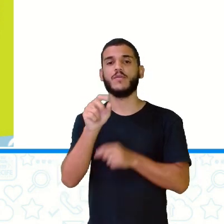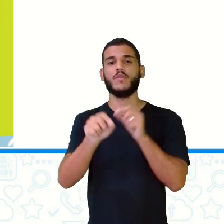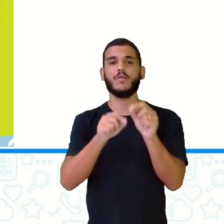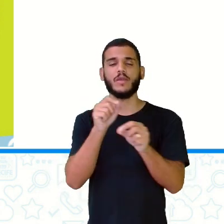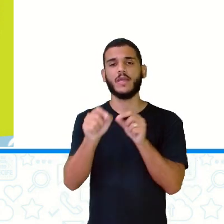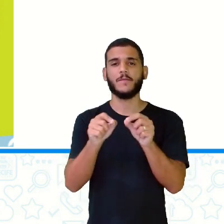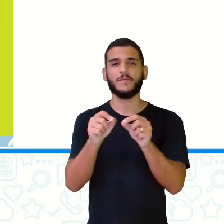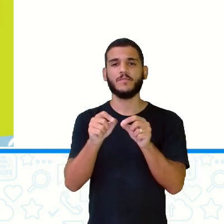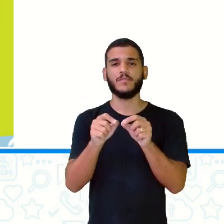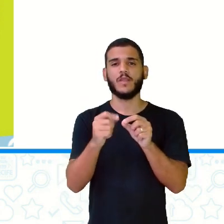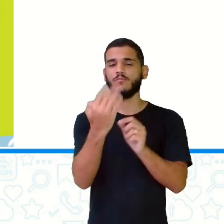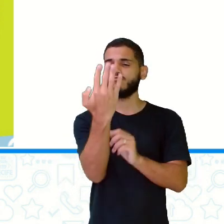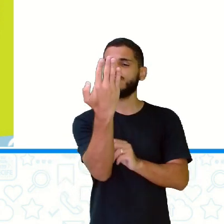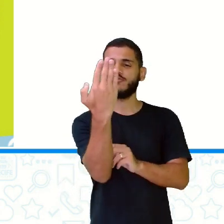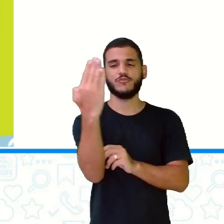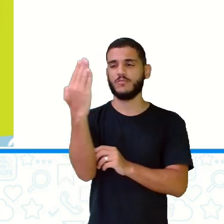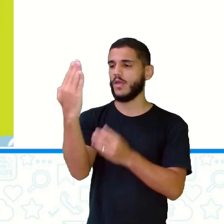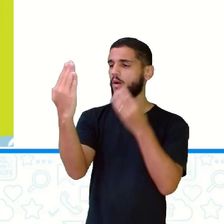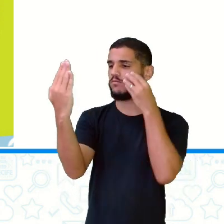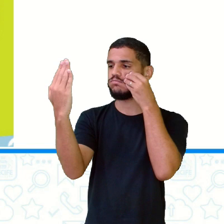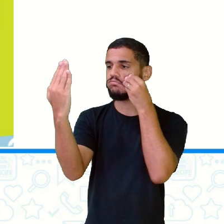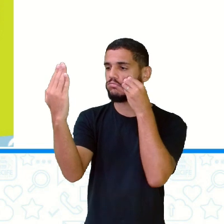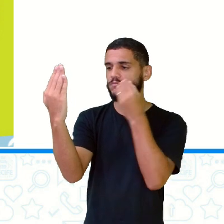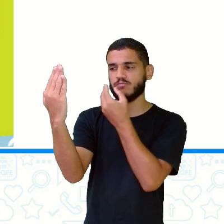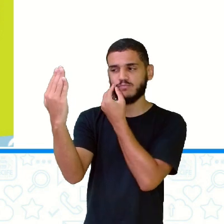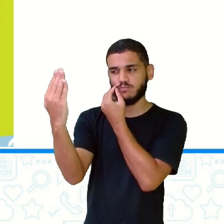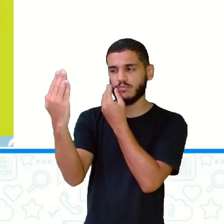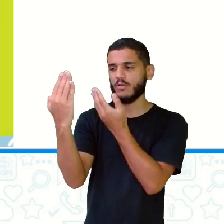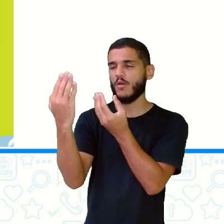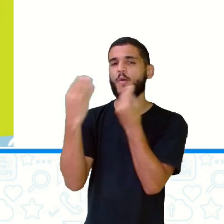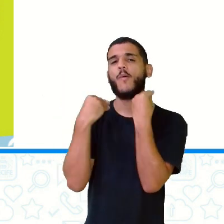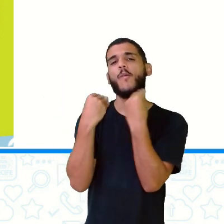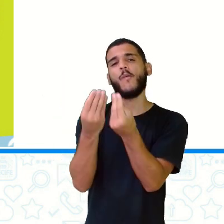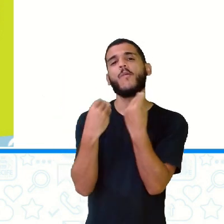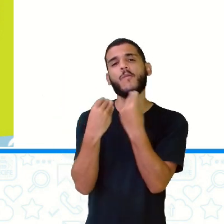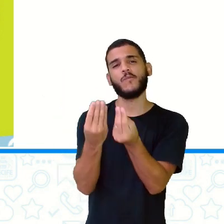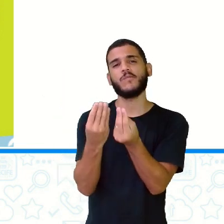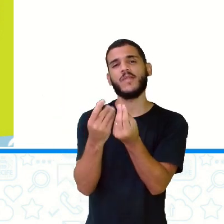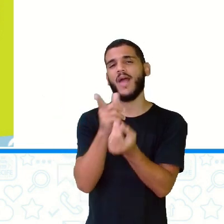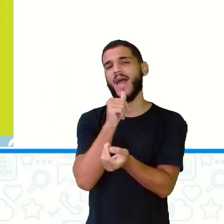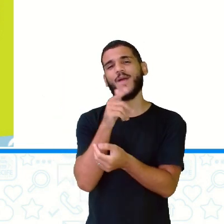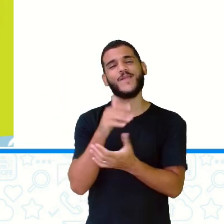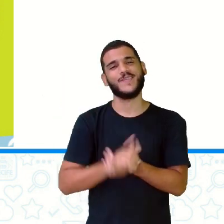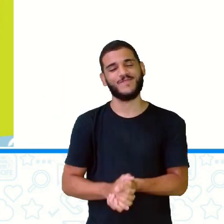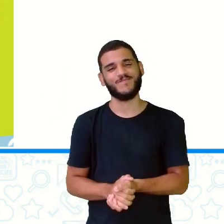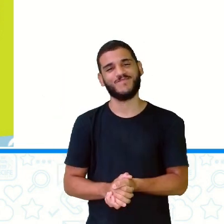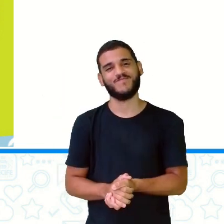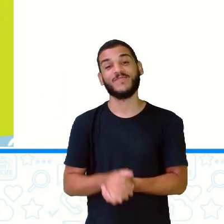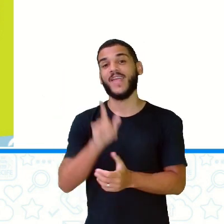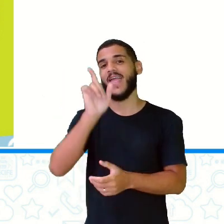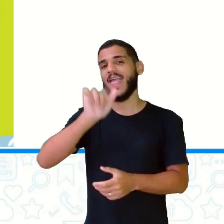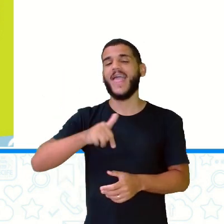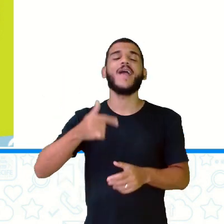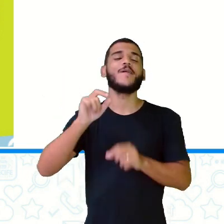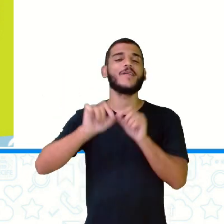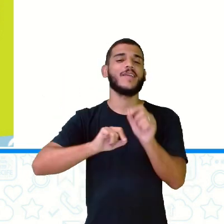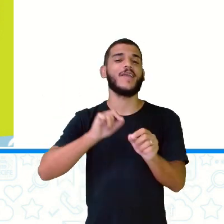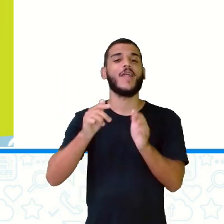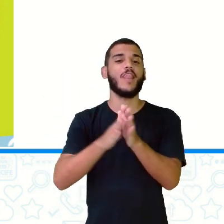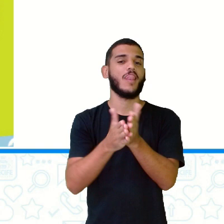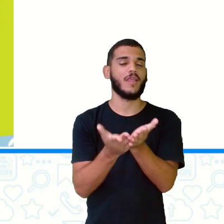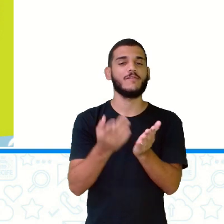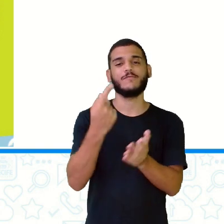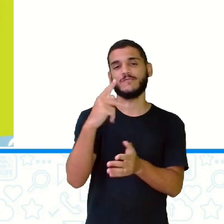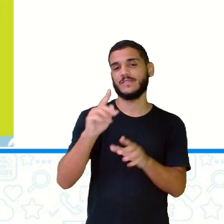e então pensei, onde está toda essa água? Isso aqui é um trecho de um livro que vocês vão encontrar